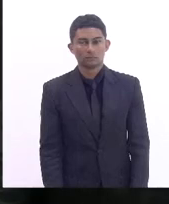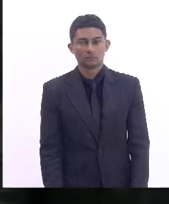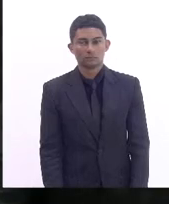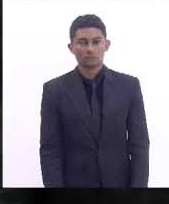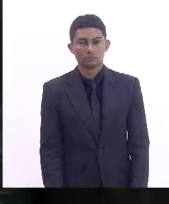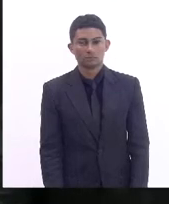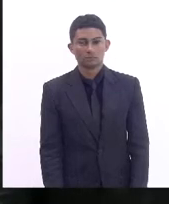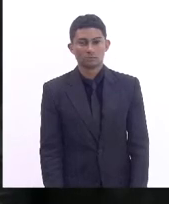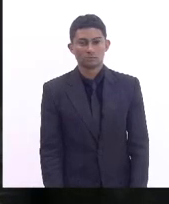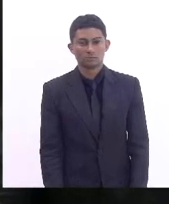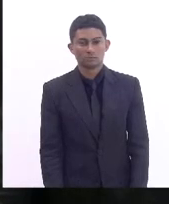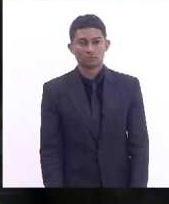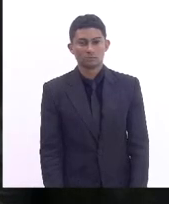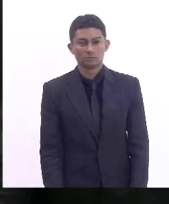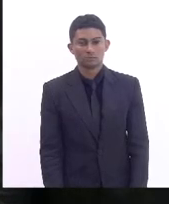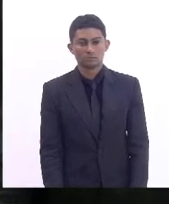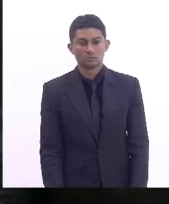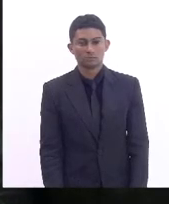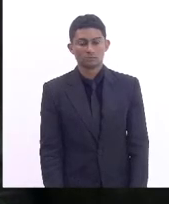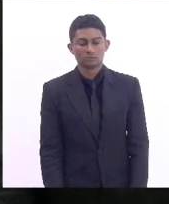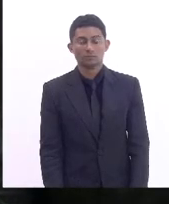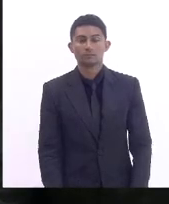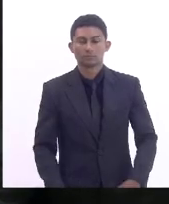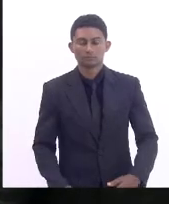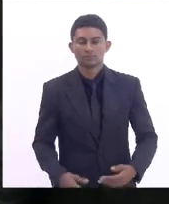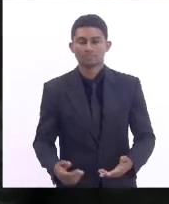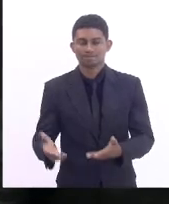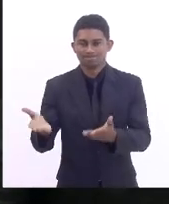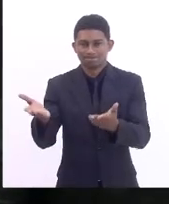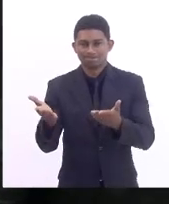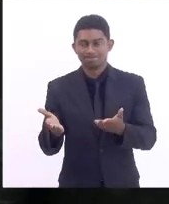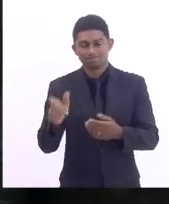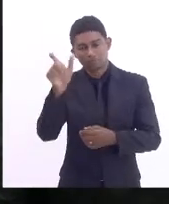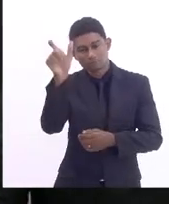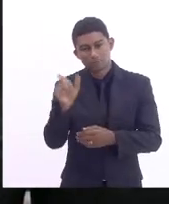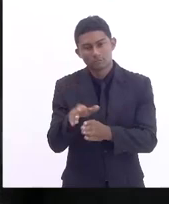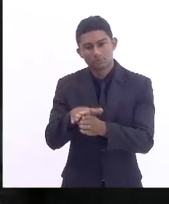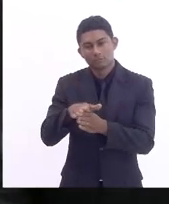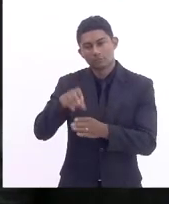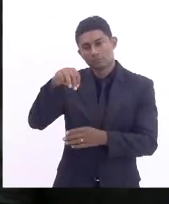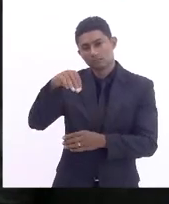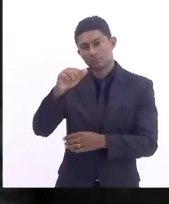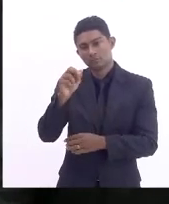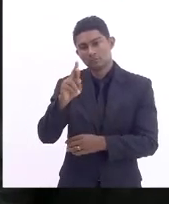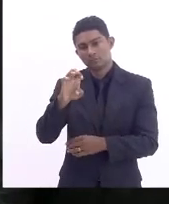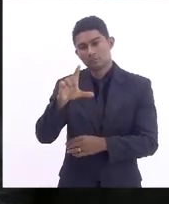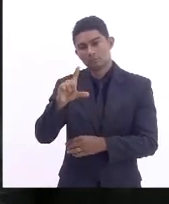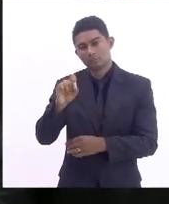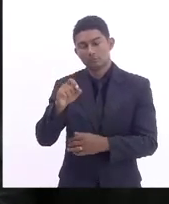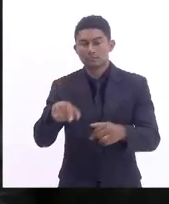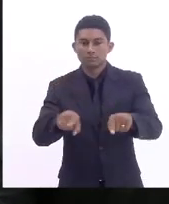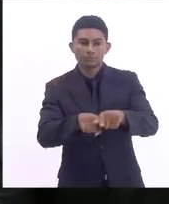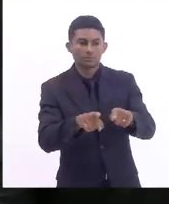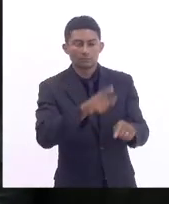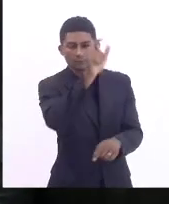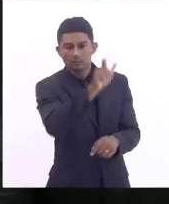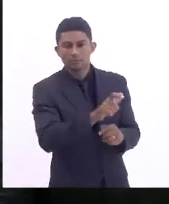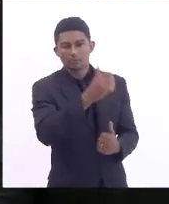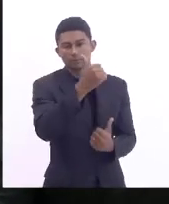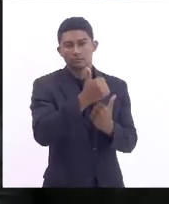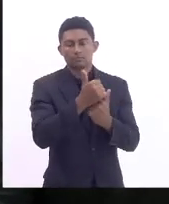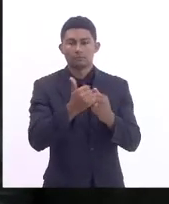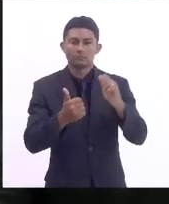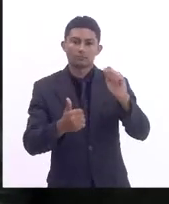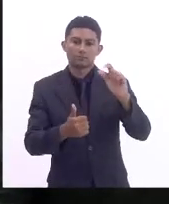e convidamos o conselheiro titular Marcelo Fonseca Ribeiro da Silva o conselheiro suplente